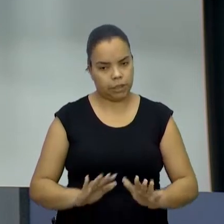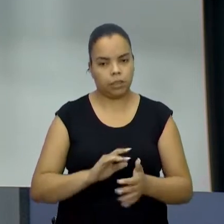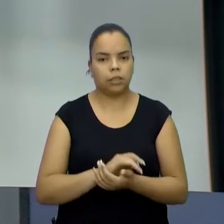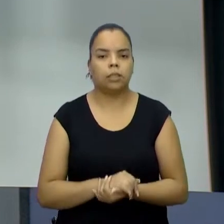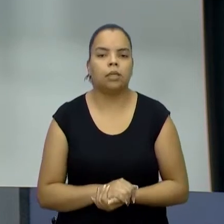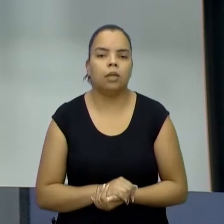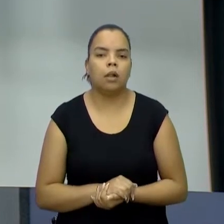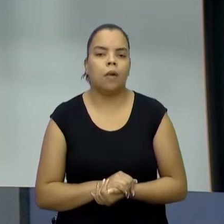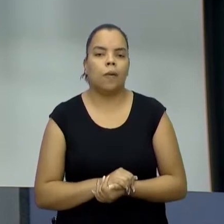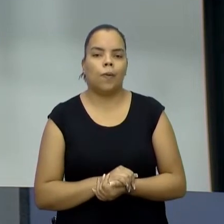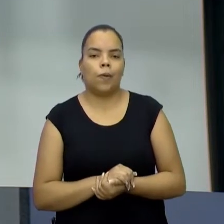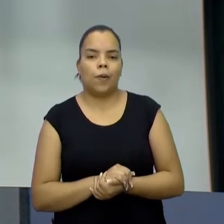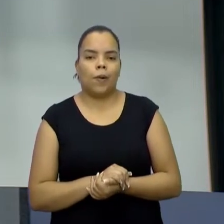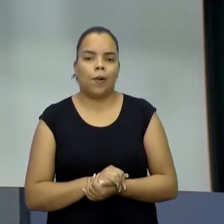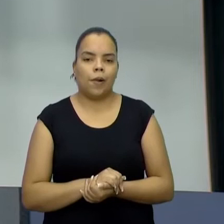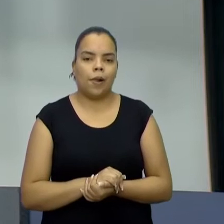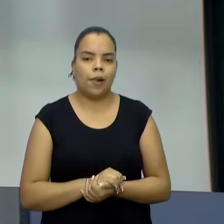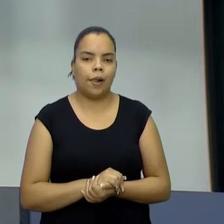de maior investigação.